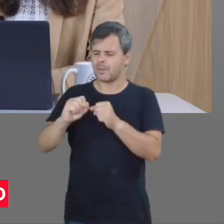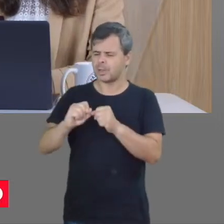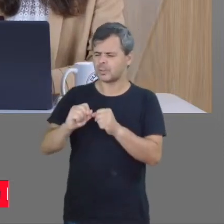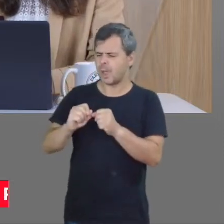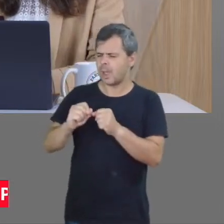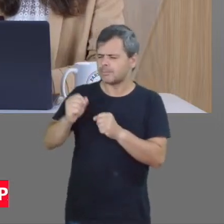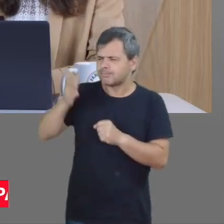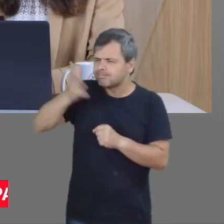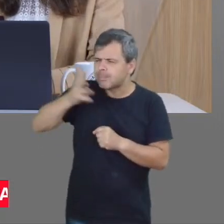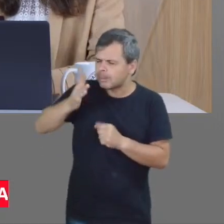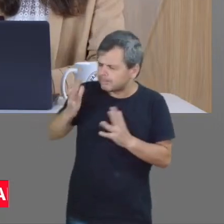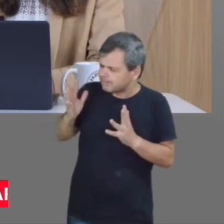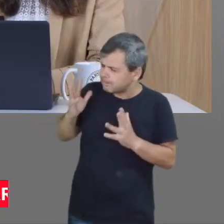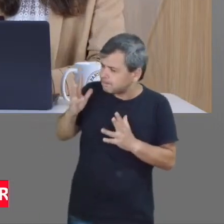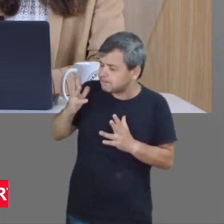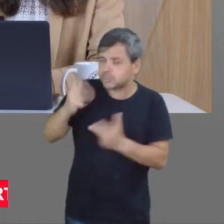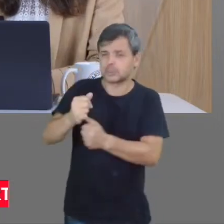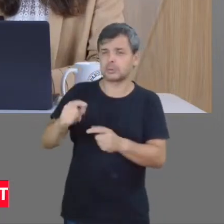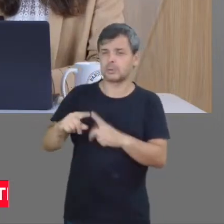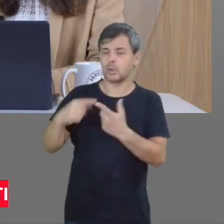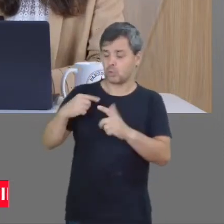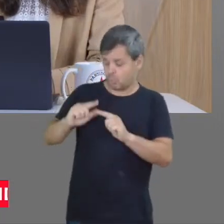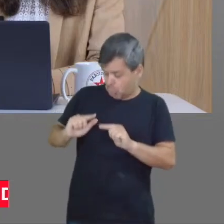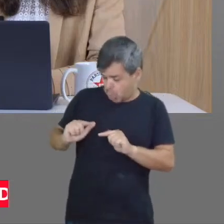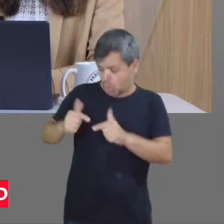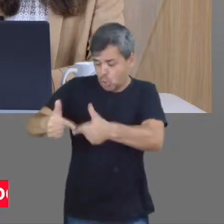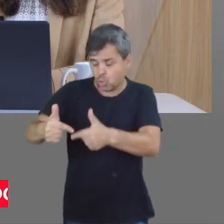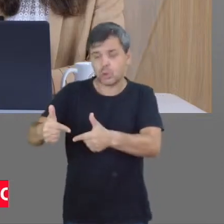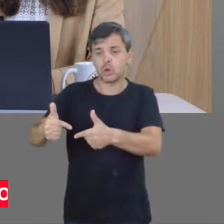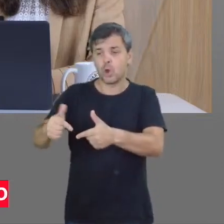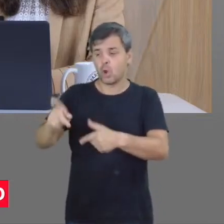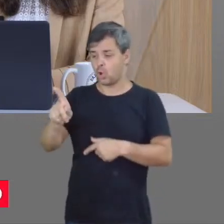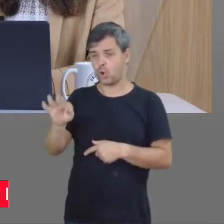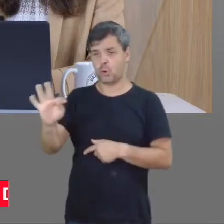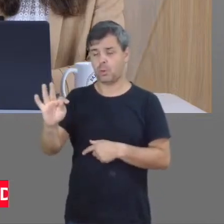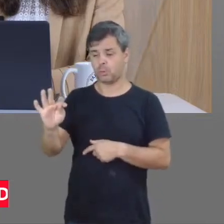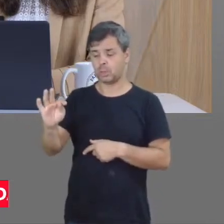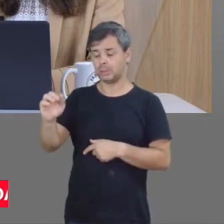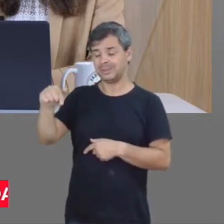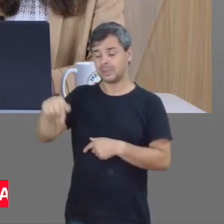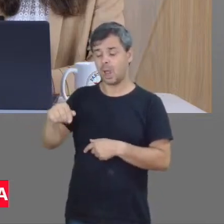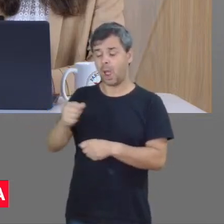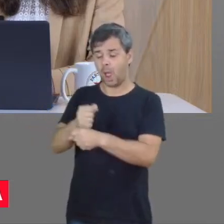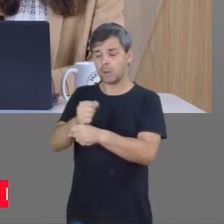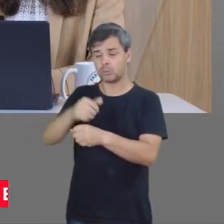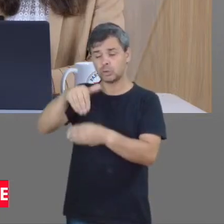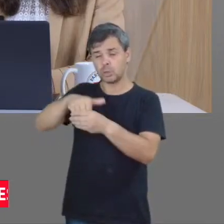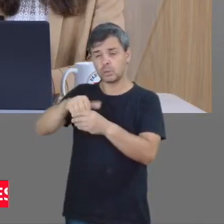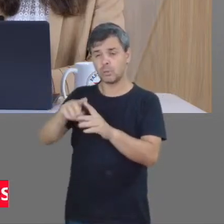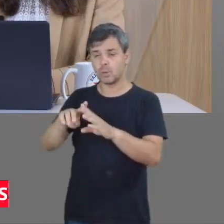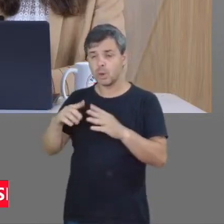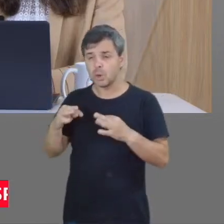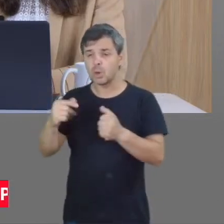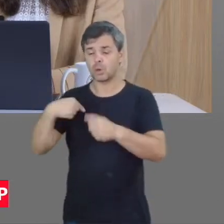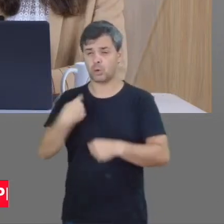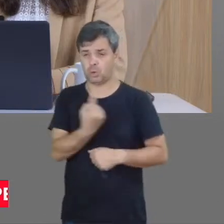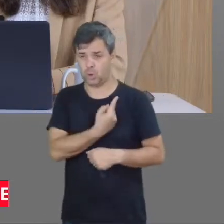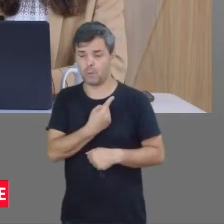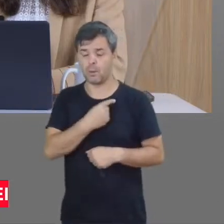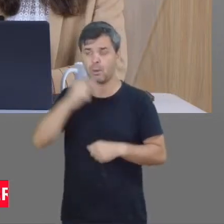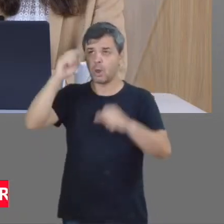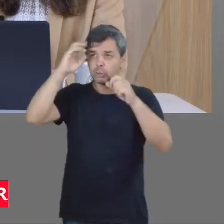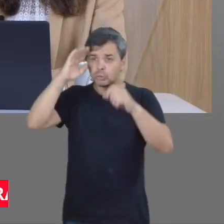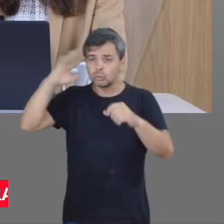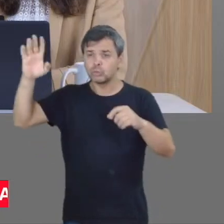fala brilhante sobre o desafio do PT nessa eleição e o tanto nós precisamos também voltar esse